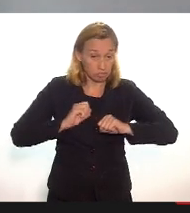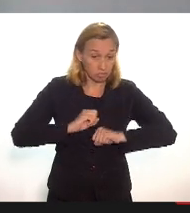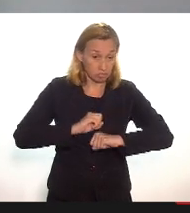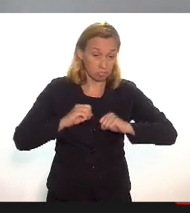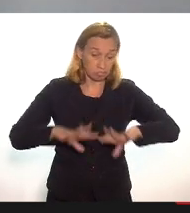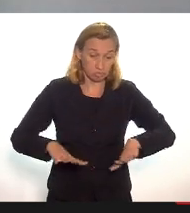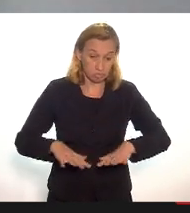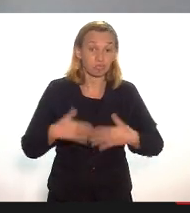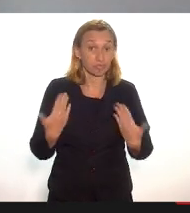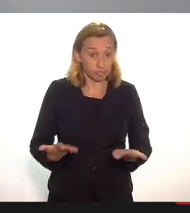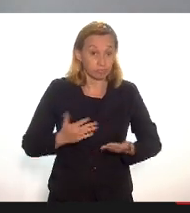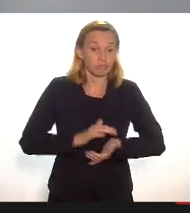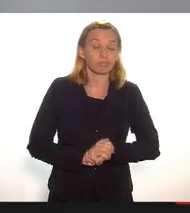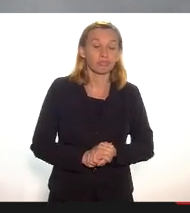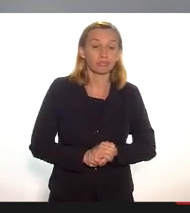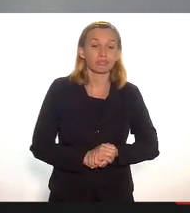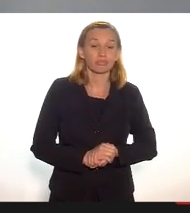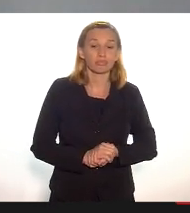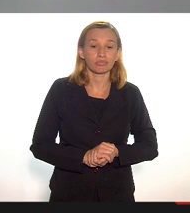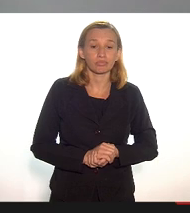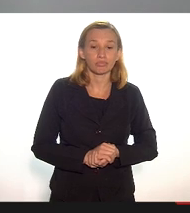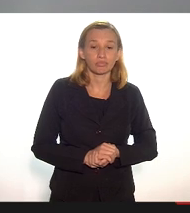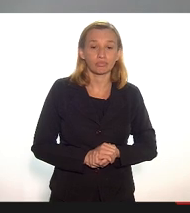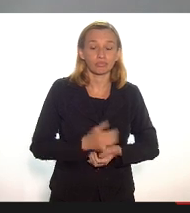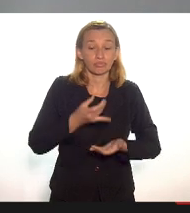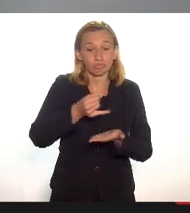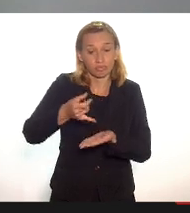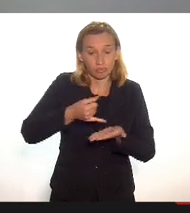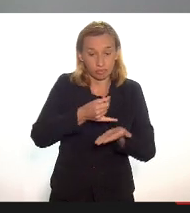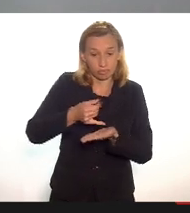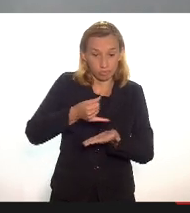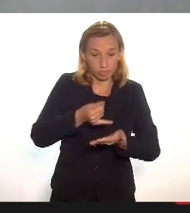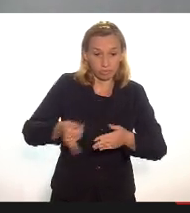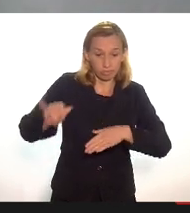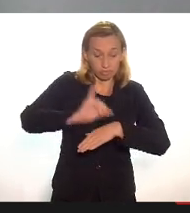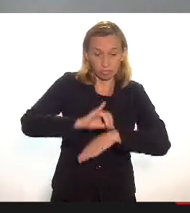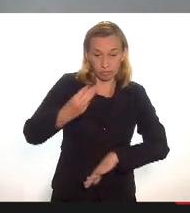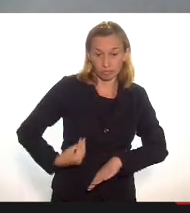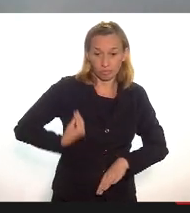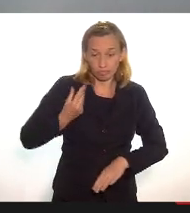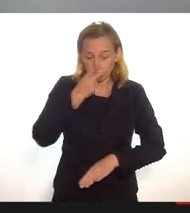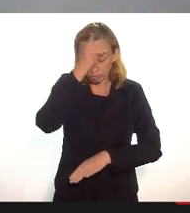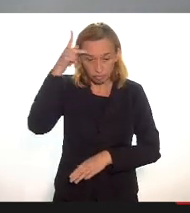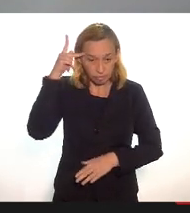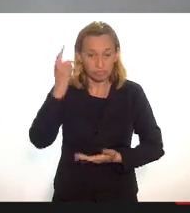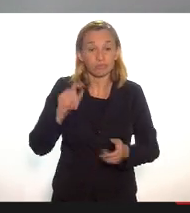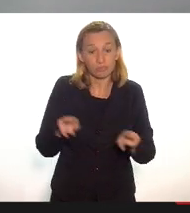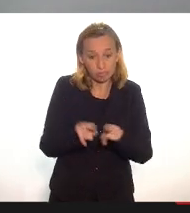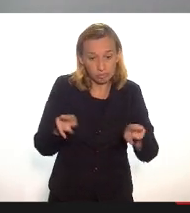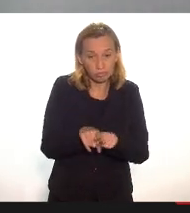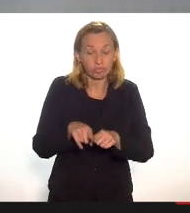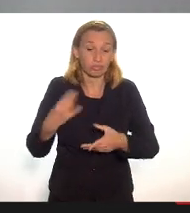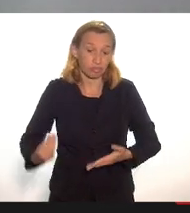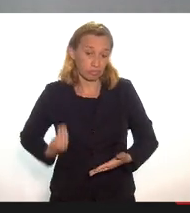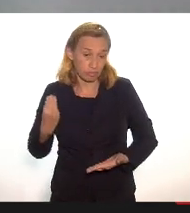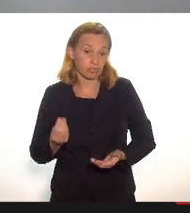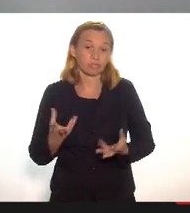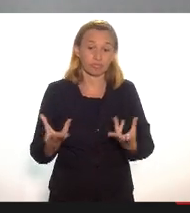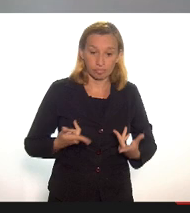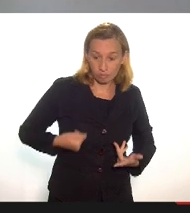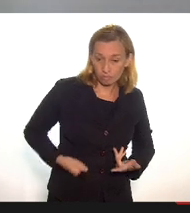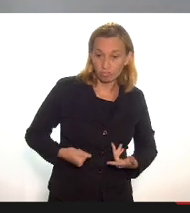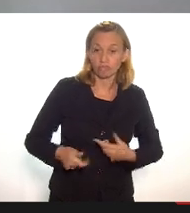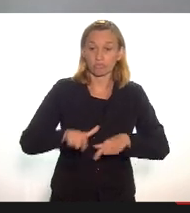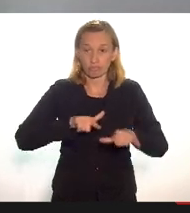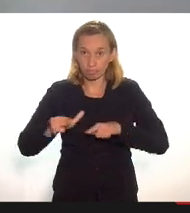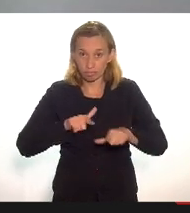né? Então, é o lucro, né? É o capital se sobrepondo à vida, a vida das pessoas, mas também a vida e a qualidade